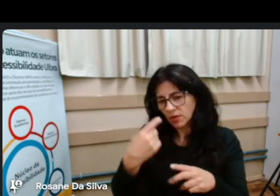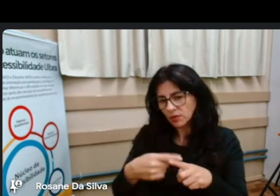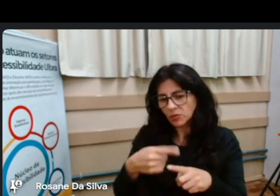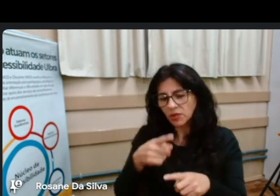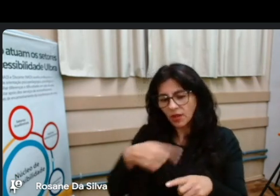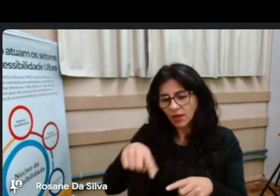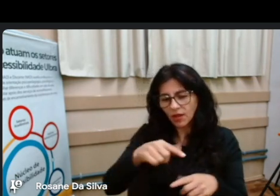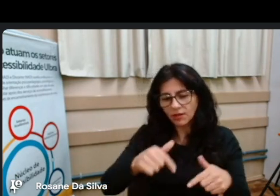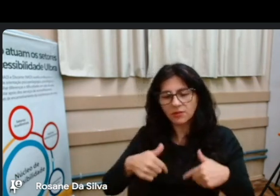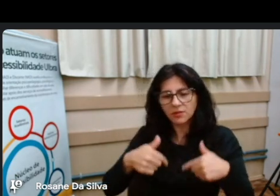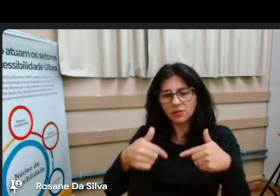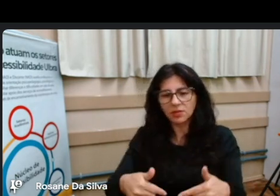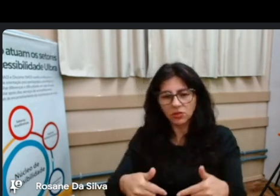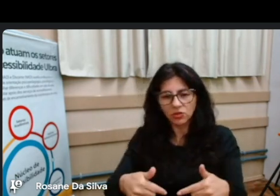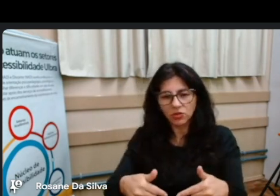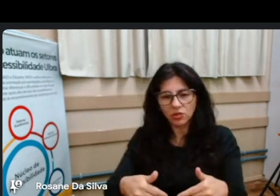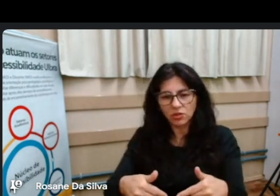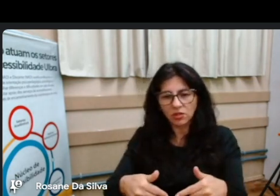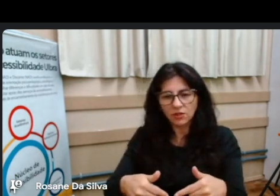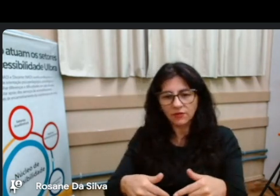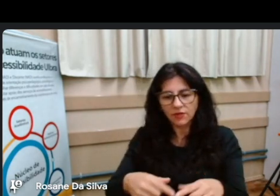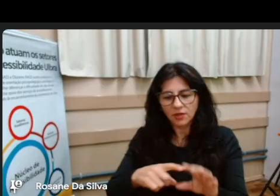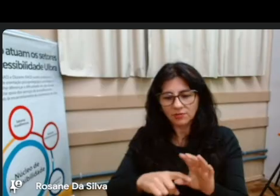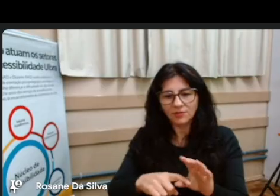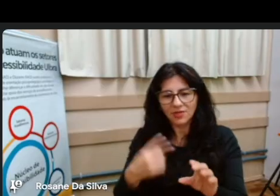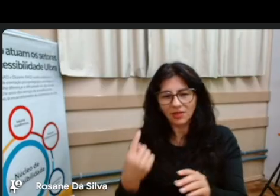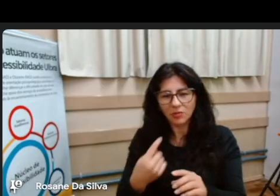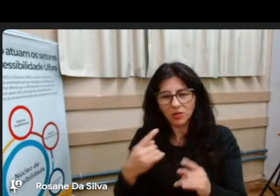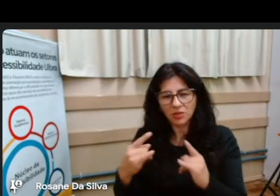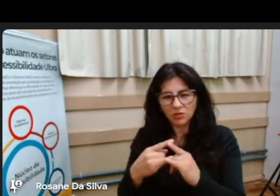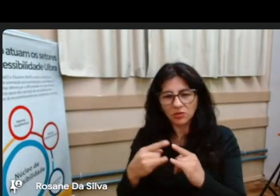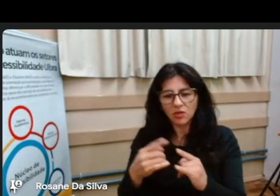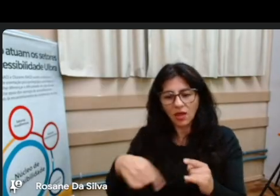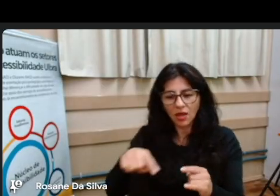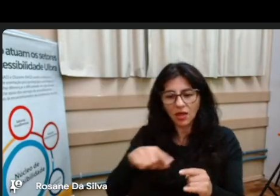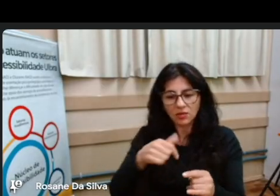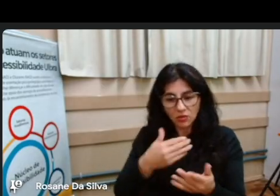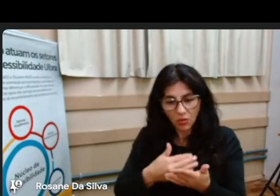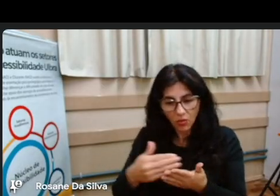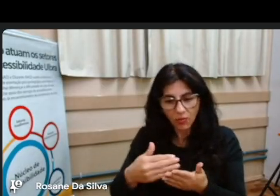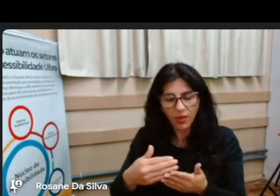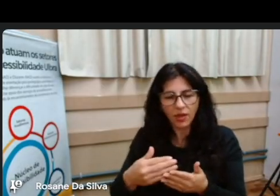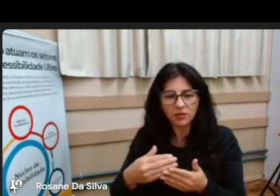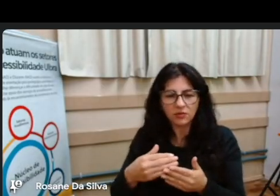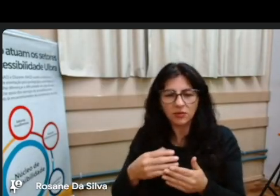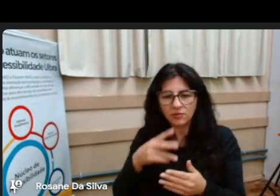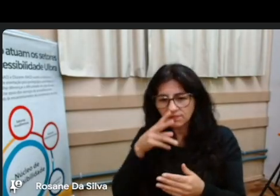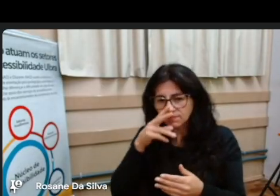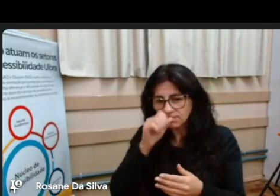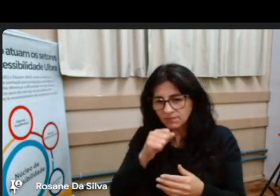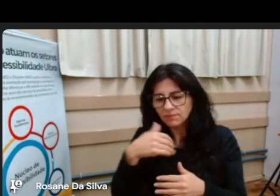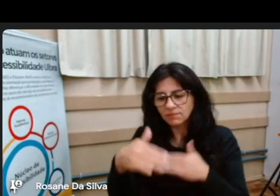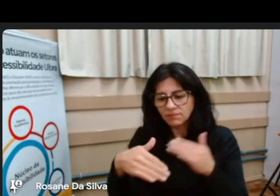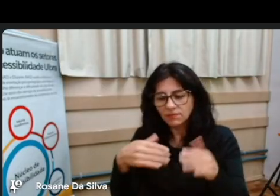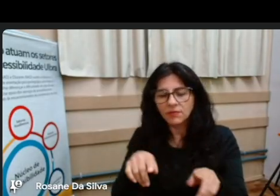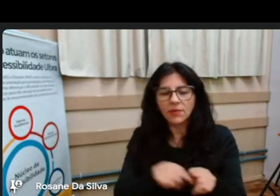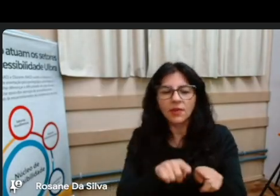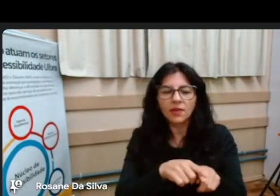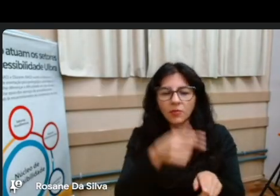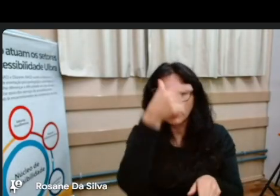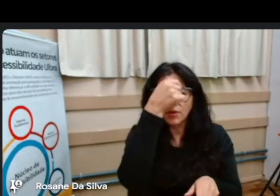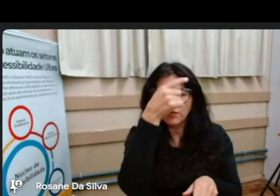bacana primeiro porque ao mesmo tempo que essas iniciativas Independentes institucionais começam a ganhar fôlego